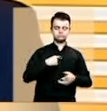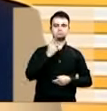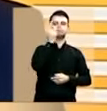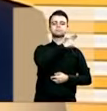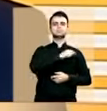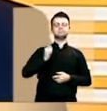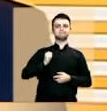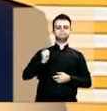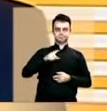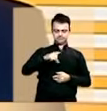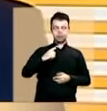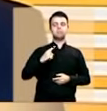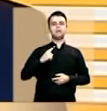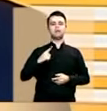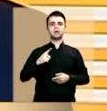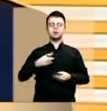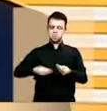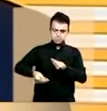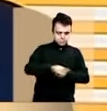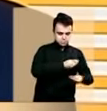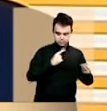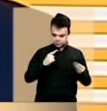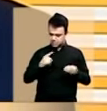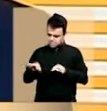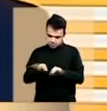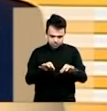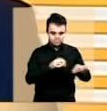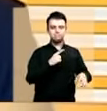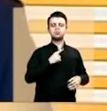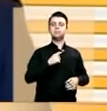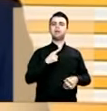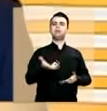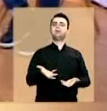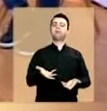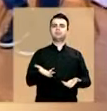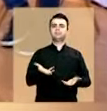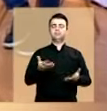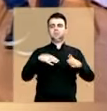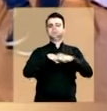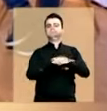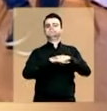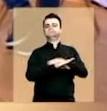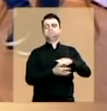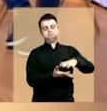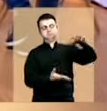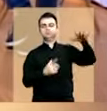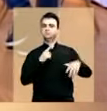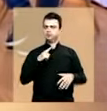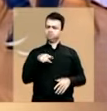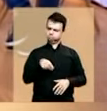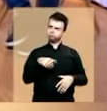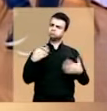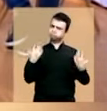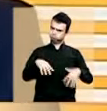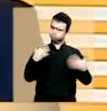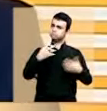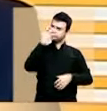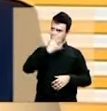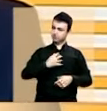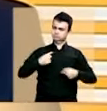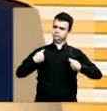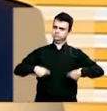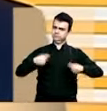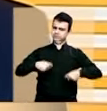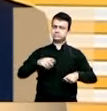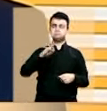ou em períodos, na bonança ela guarda. Entendi. E na escassez ela tem uma reserva. Isso é muito sério,